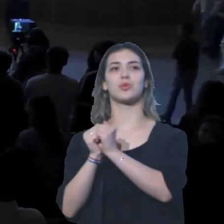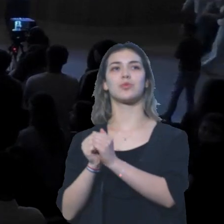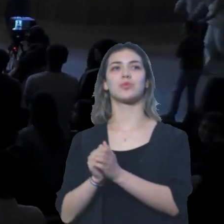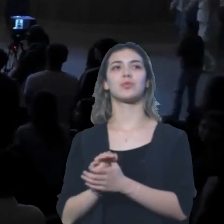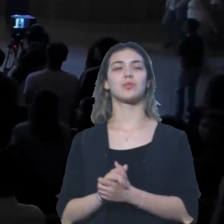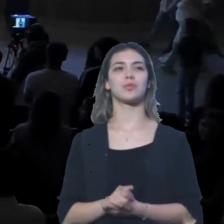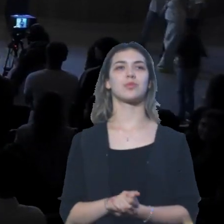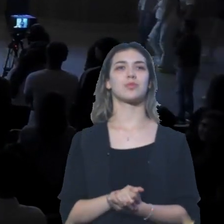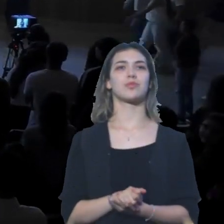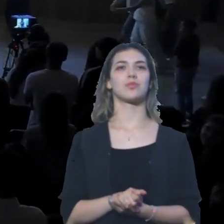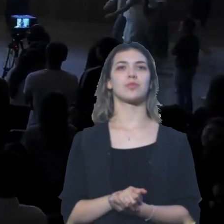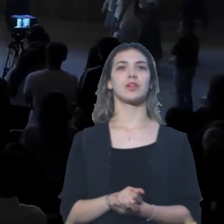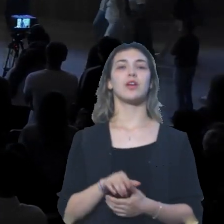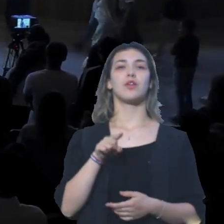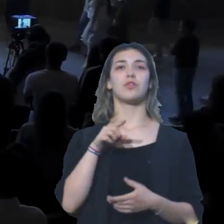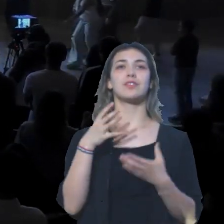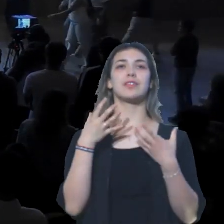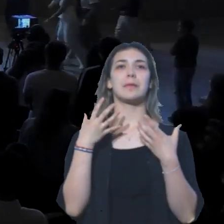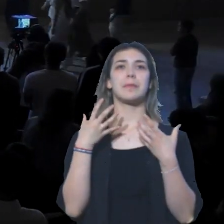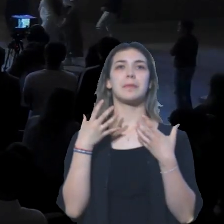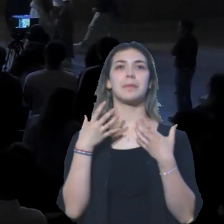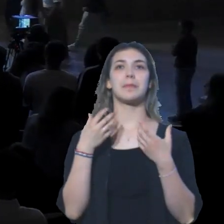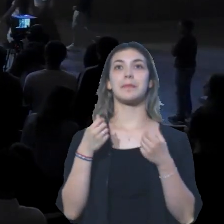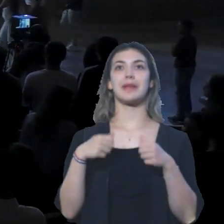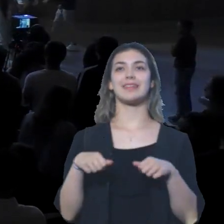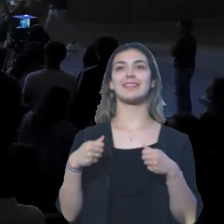Você precisa fazer uma oração essa noite.